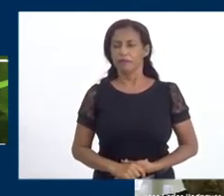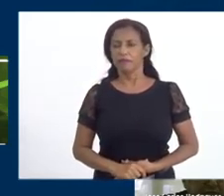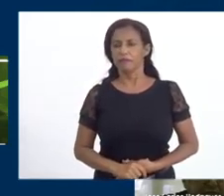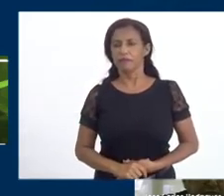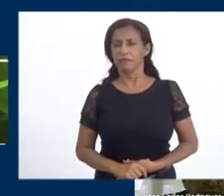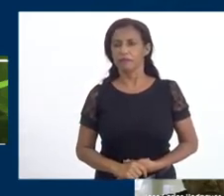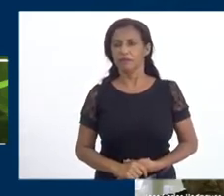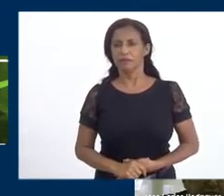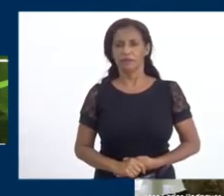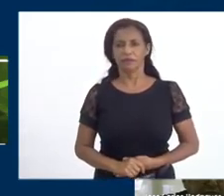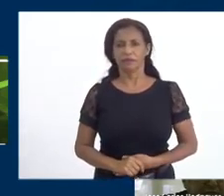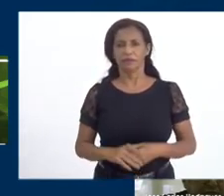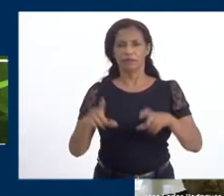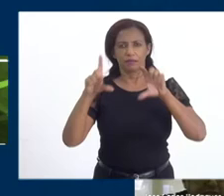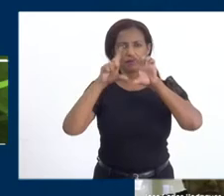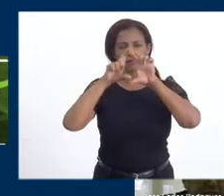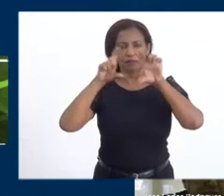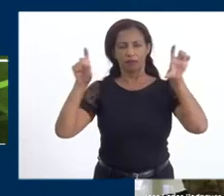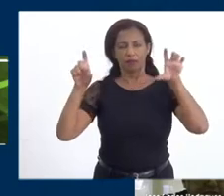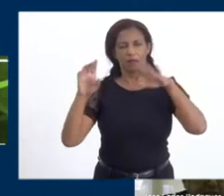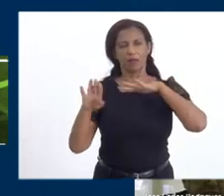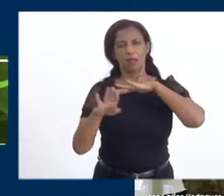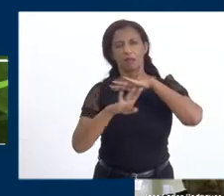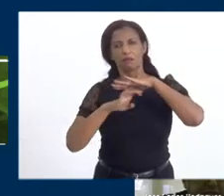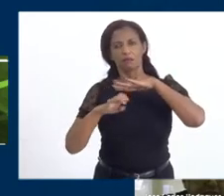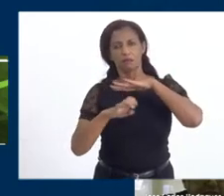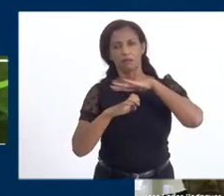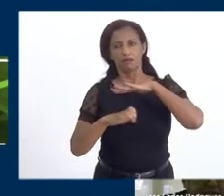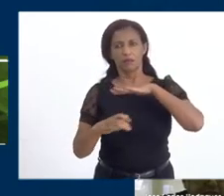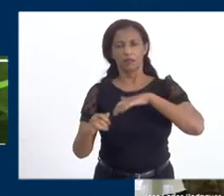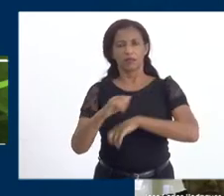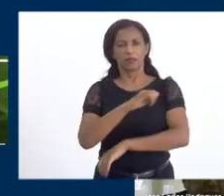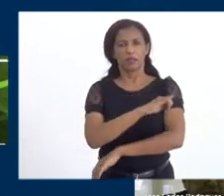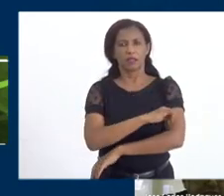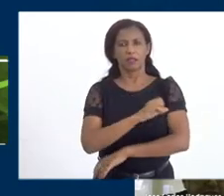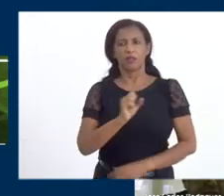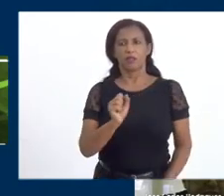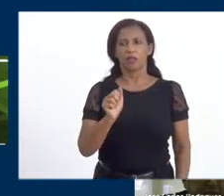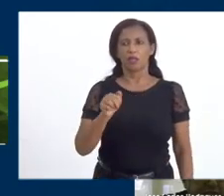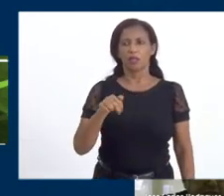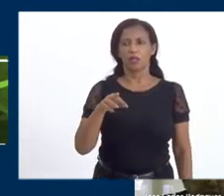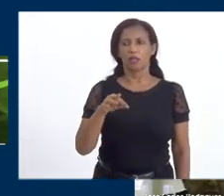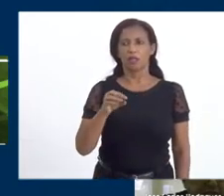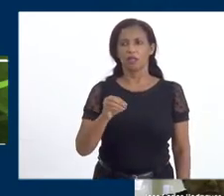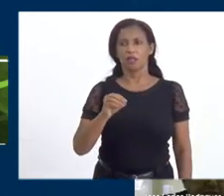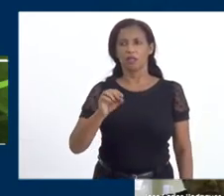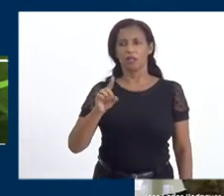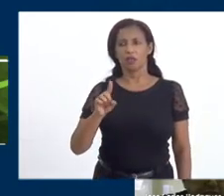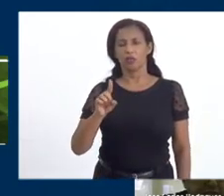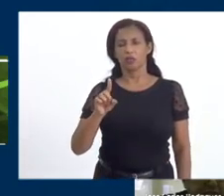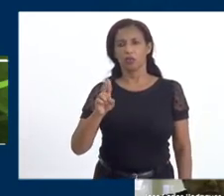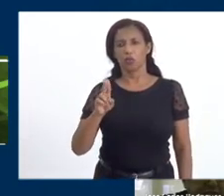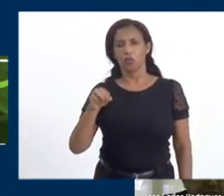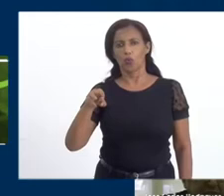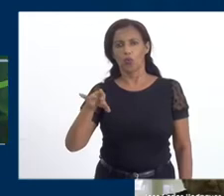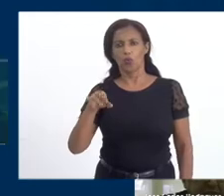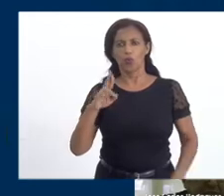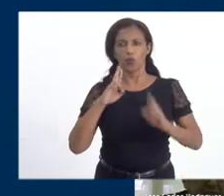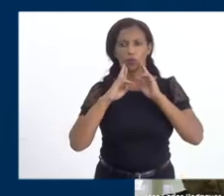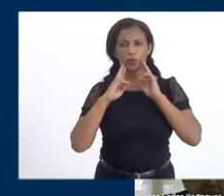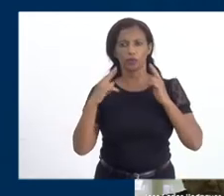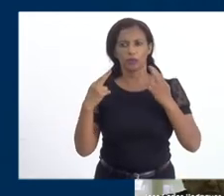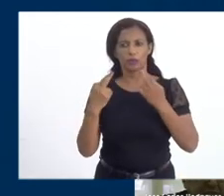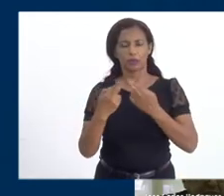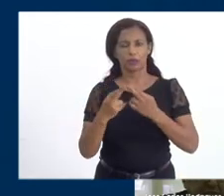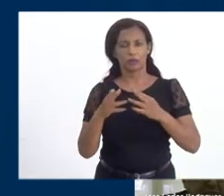A Infraero, aeroporto do Rio de Janeiro, né, Santos Dumont, a Comissão de Turismo, essa audiência pública, no